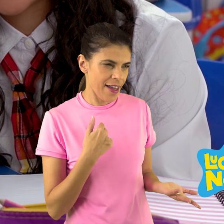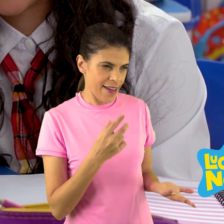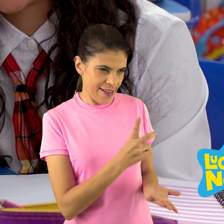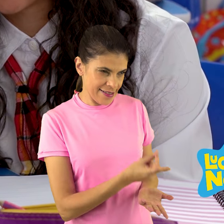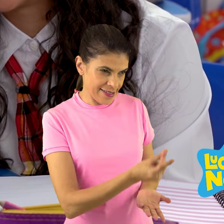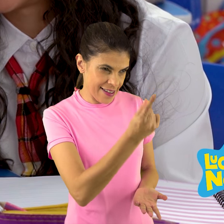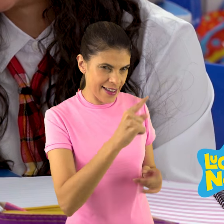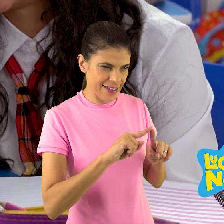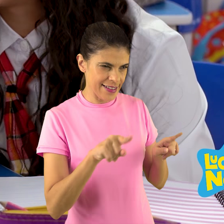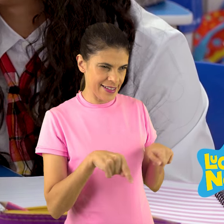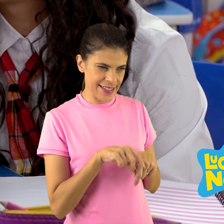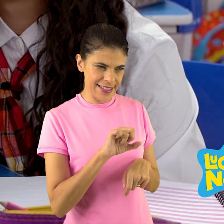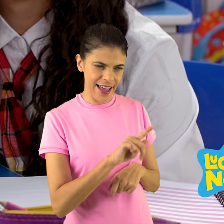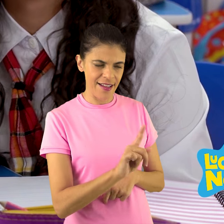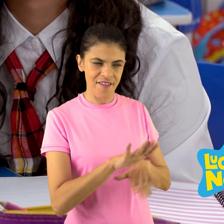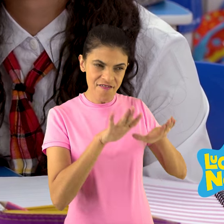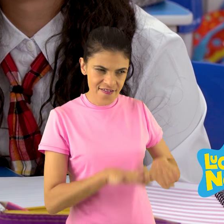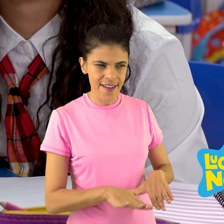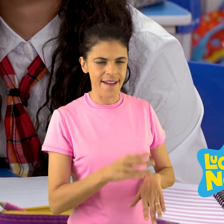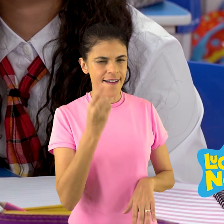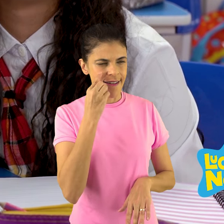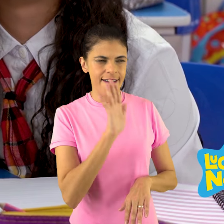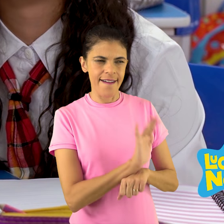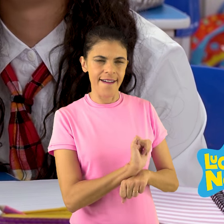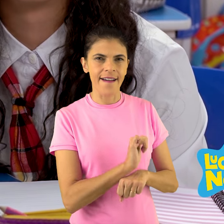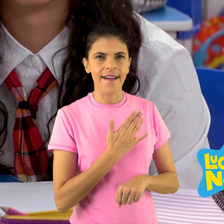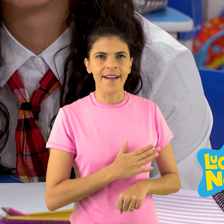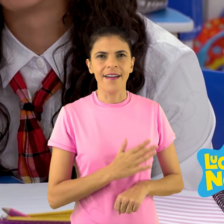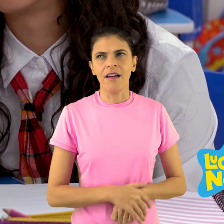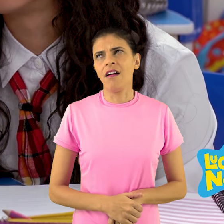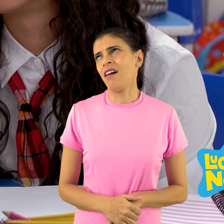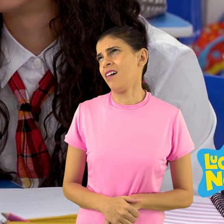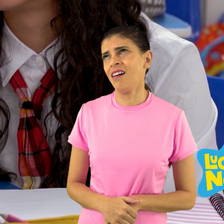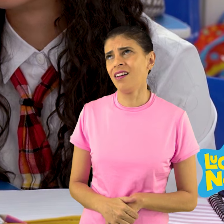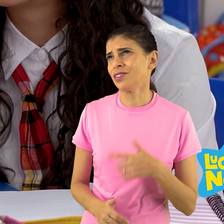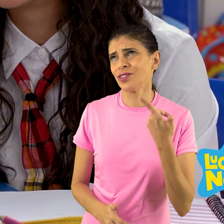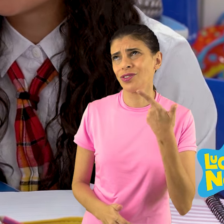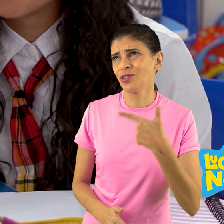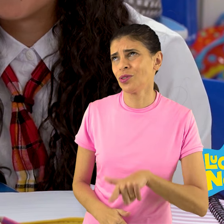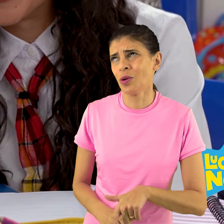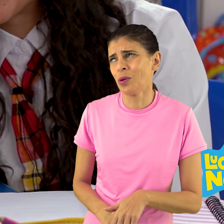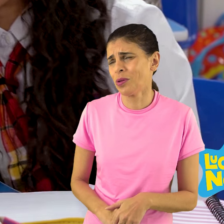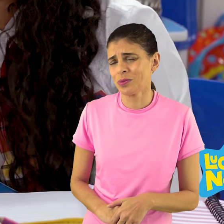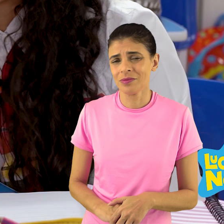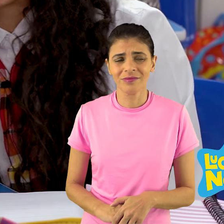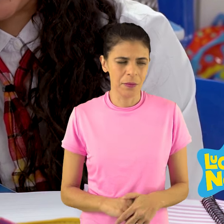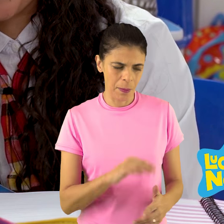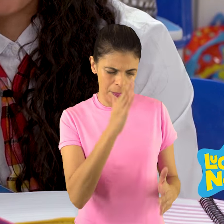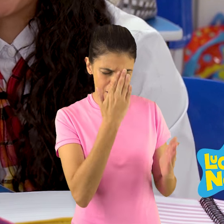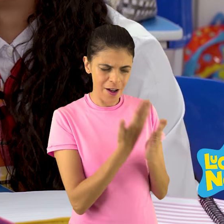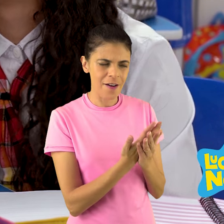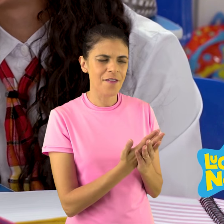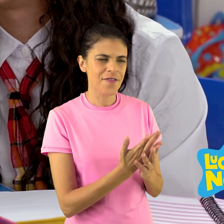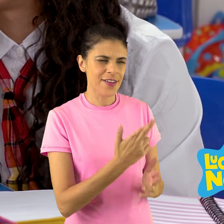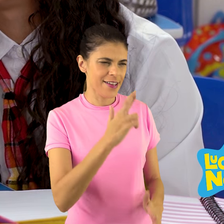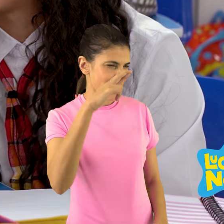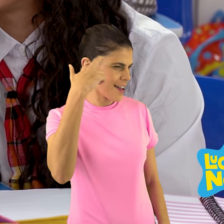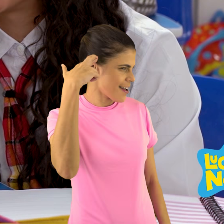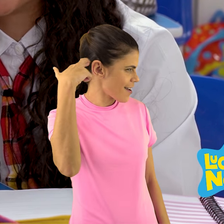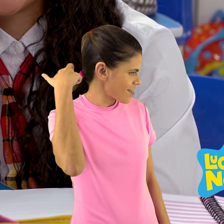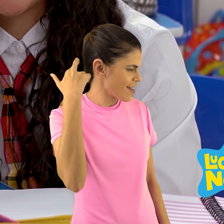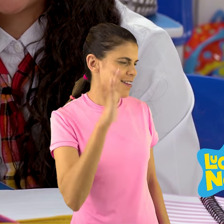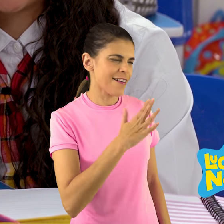saírem da sala de aula na hora do recreio. Ai, lá vamos nós de novo. Pode confiar em mim, Rafael. Eu vou